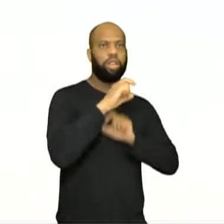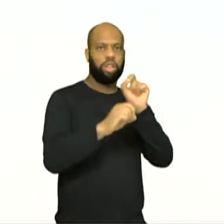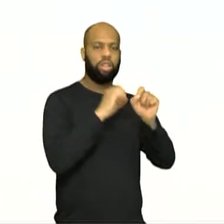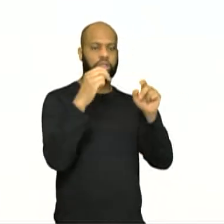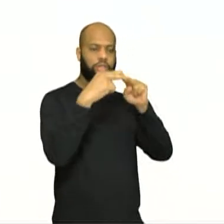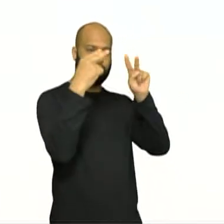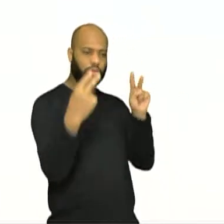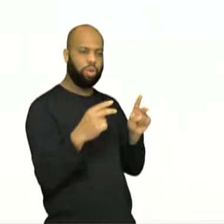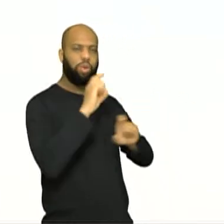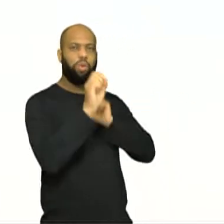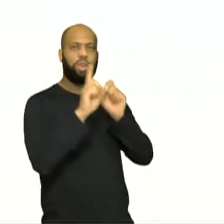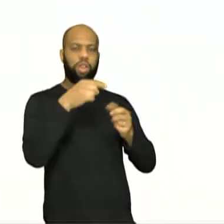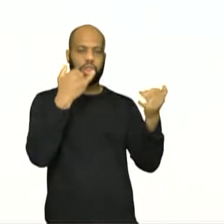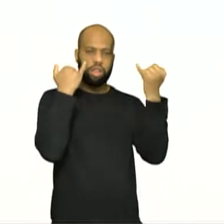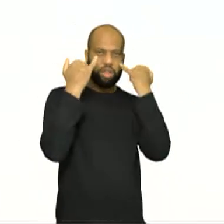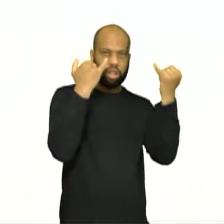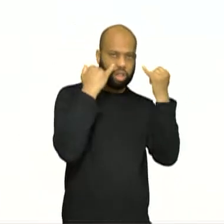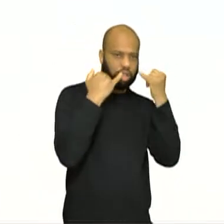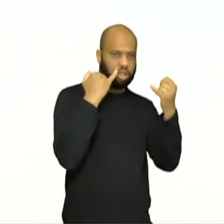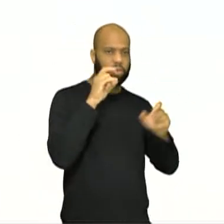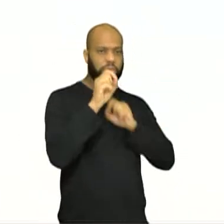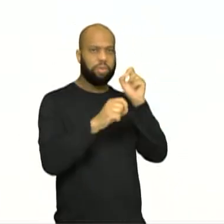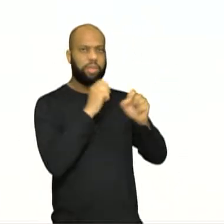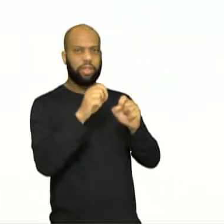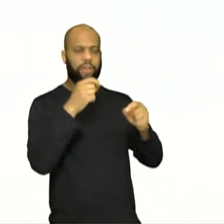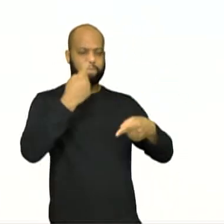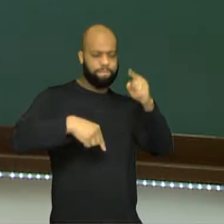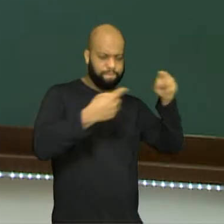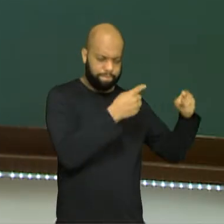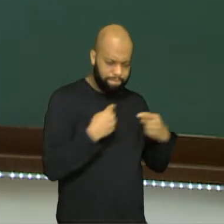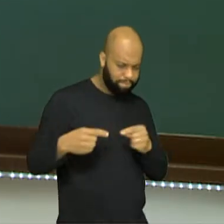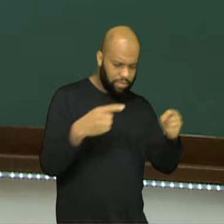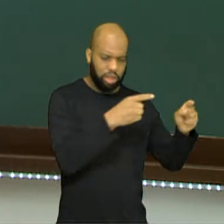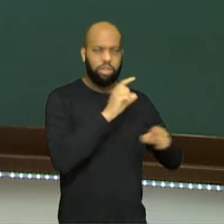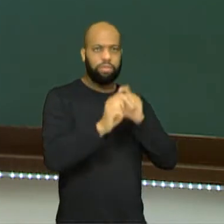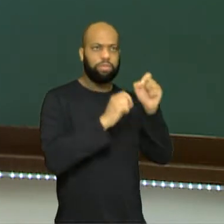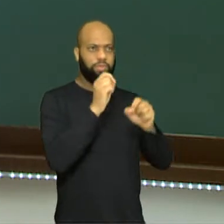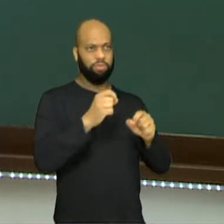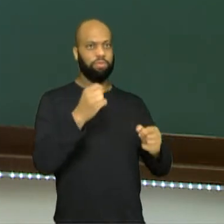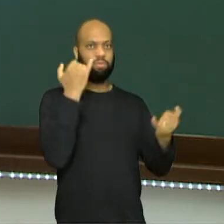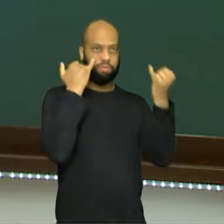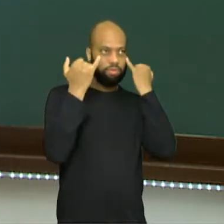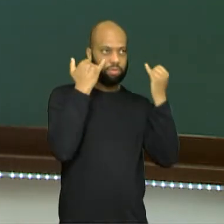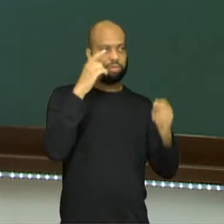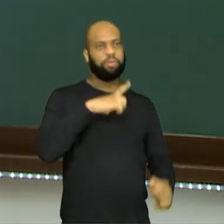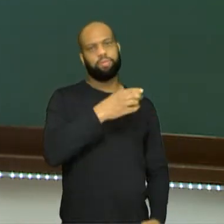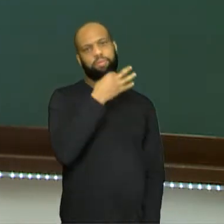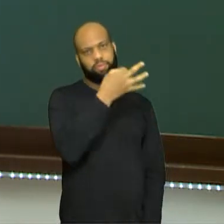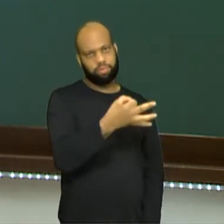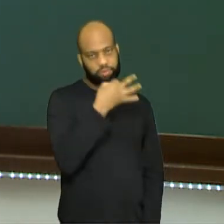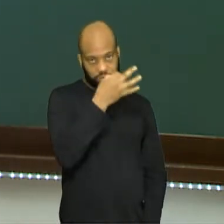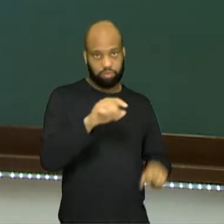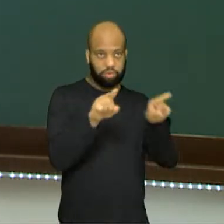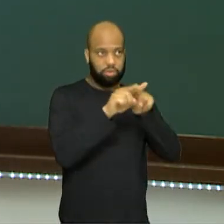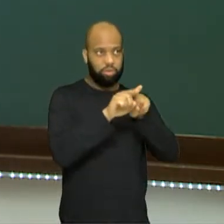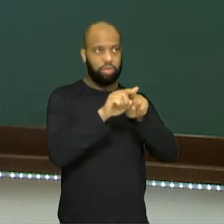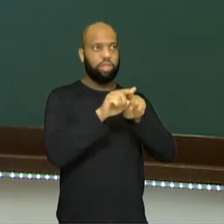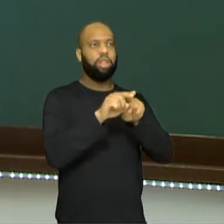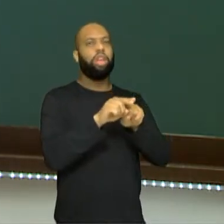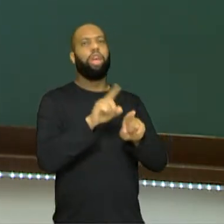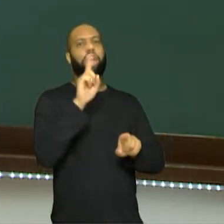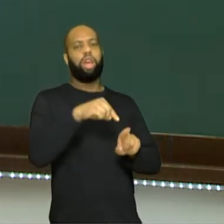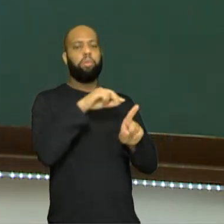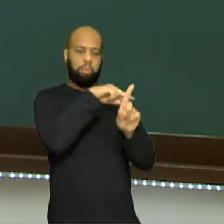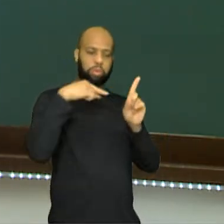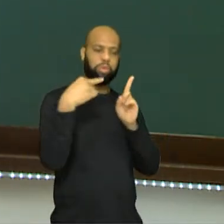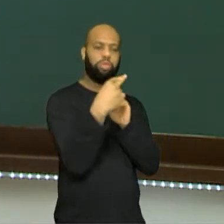online. Então, o que são informações polêmicas, professora? São aquelas informações que causam opiniões, visões